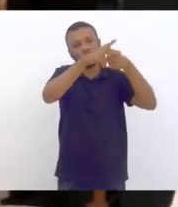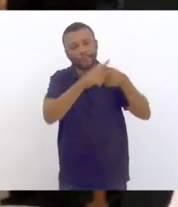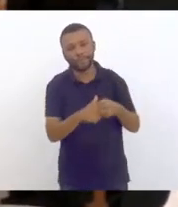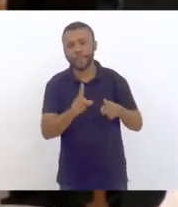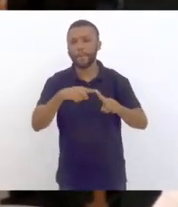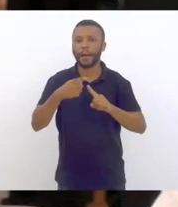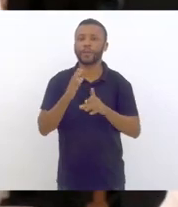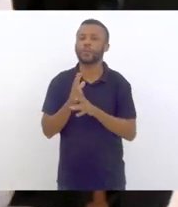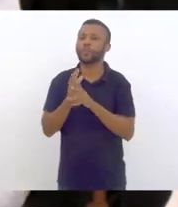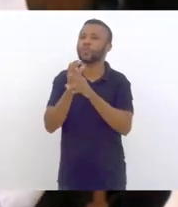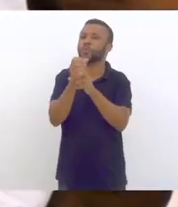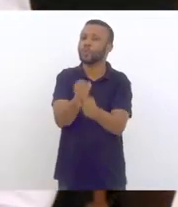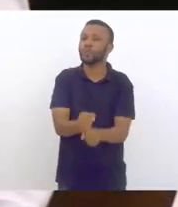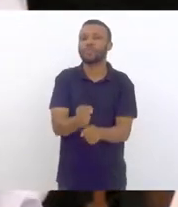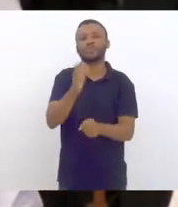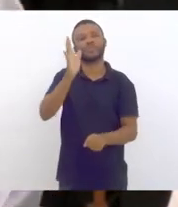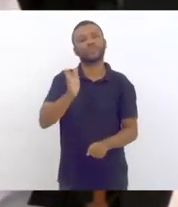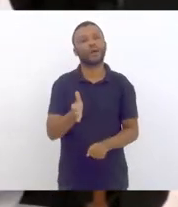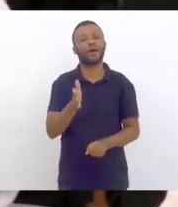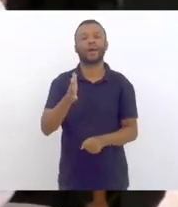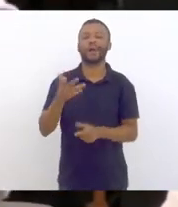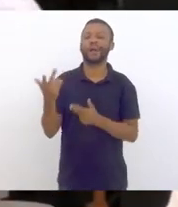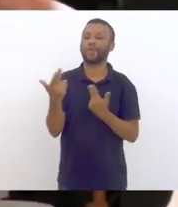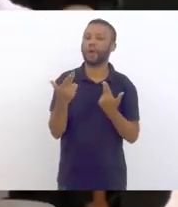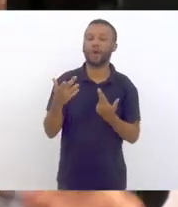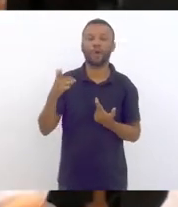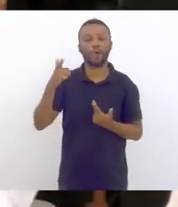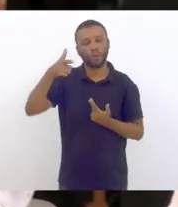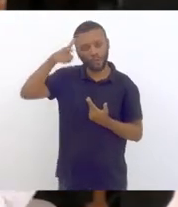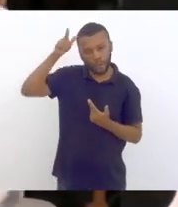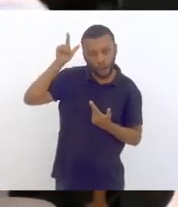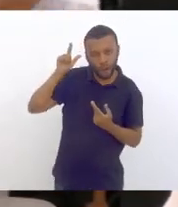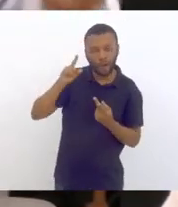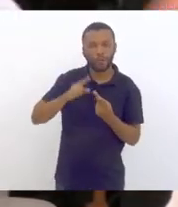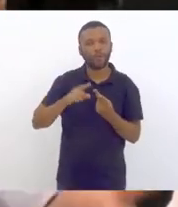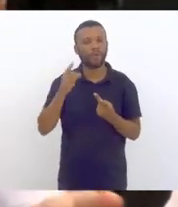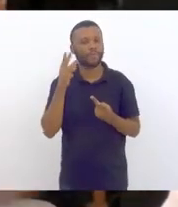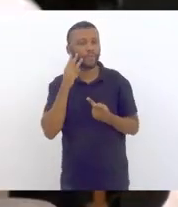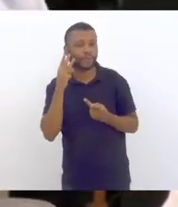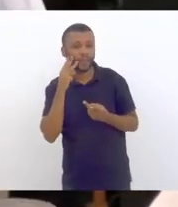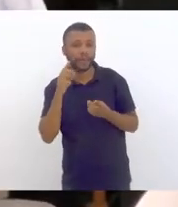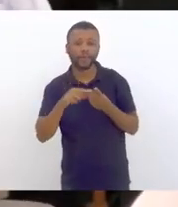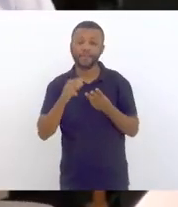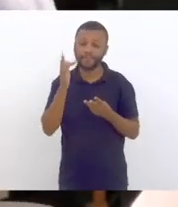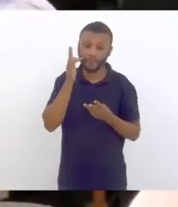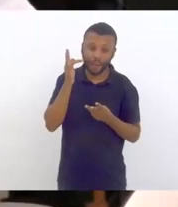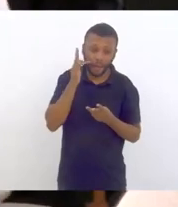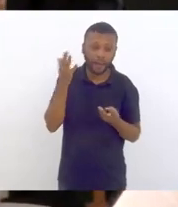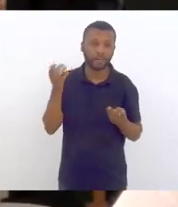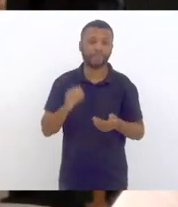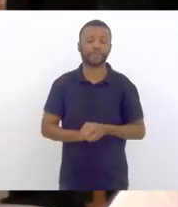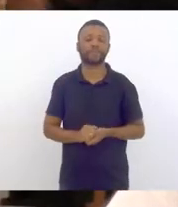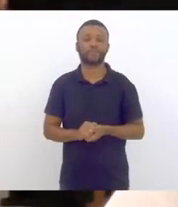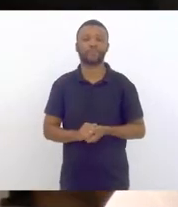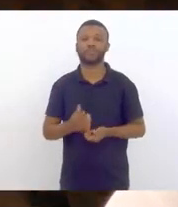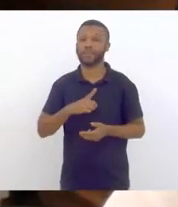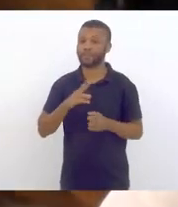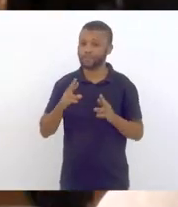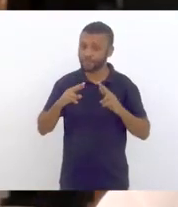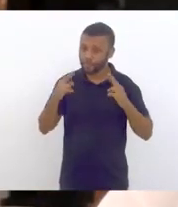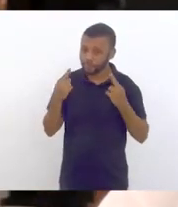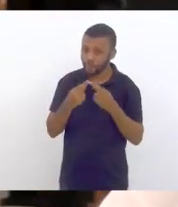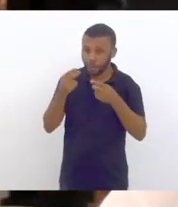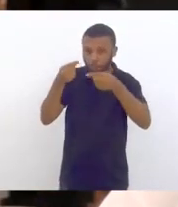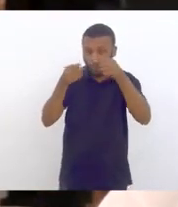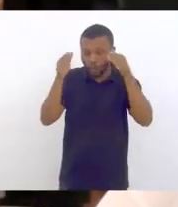como Já disseram Luiz Paulo Ferreirinha inflável de duas audiências públicas enfim agora o que eu queria